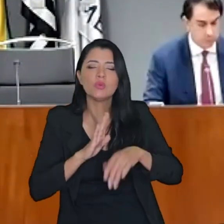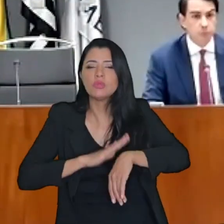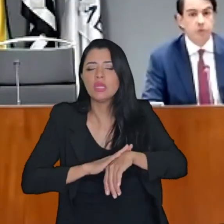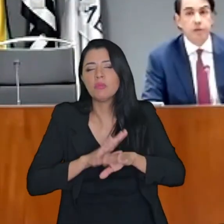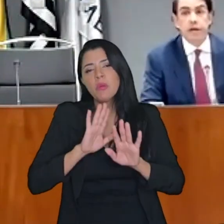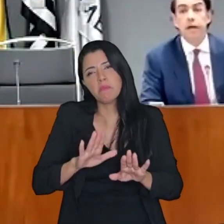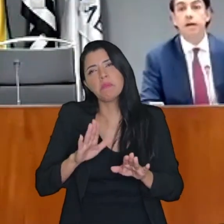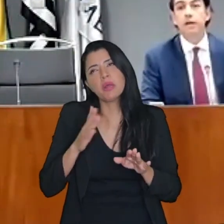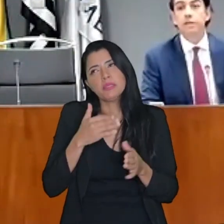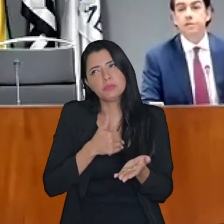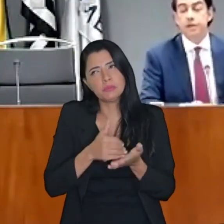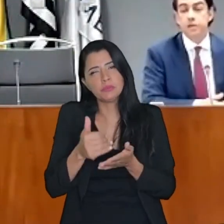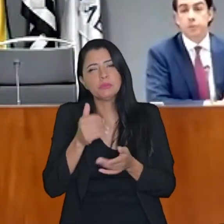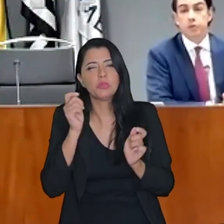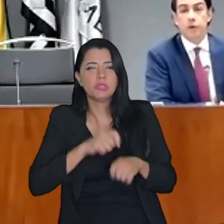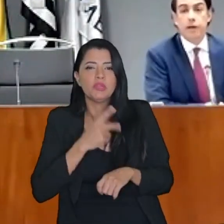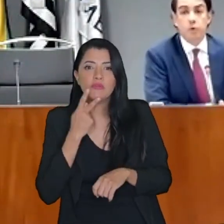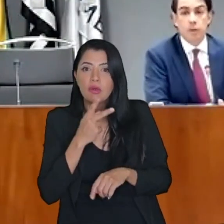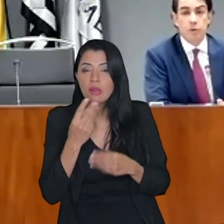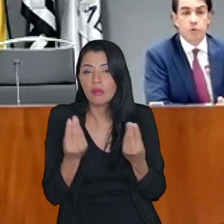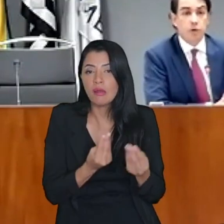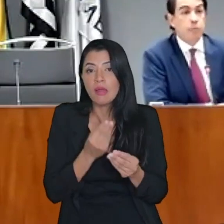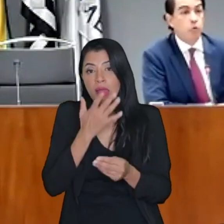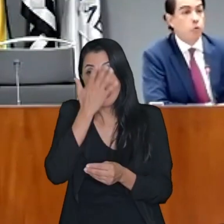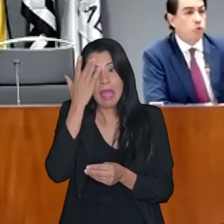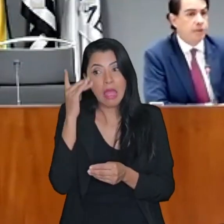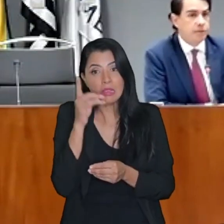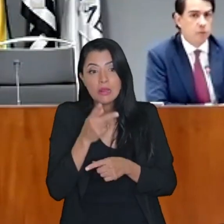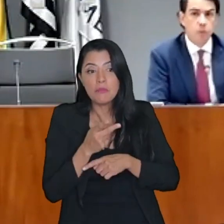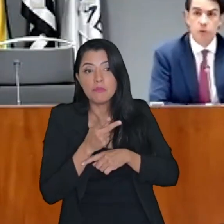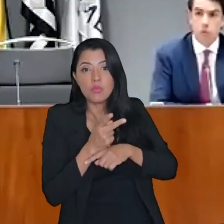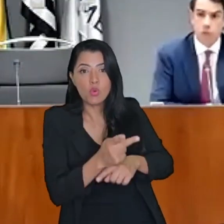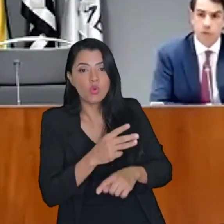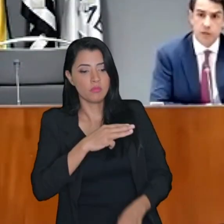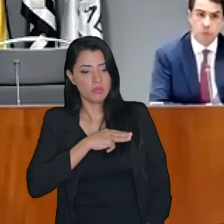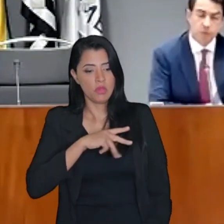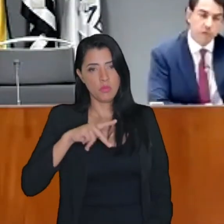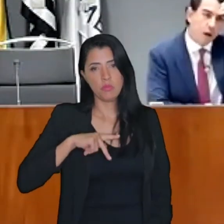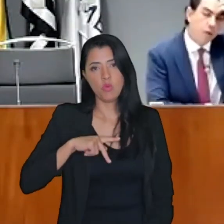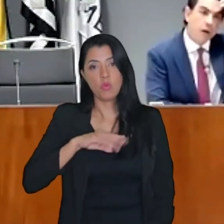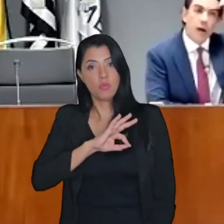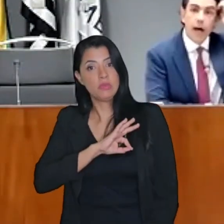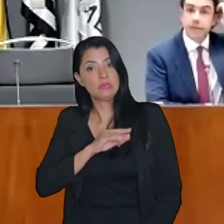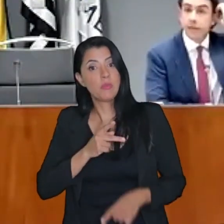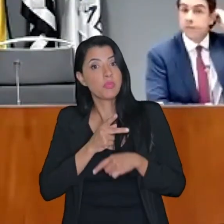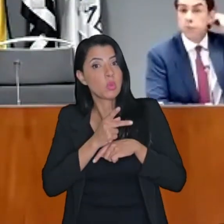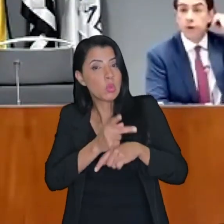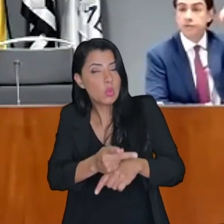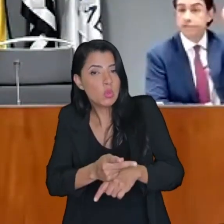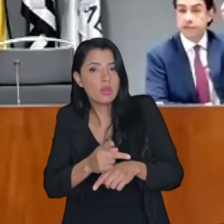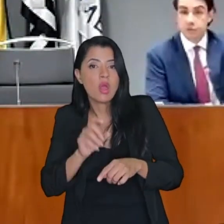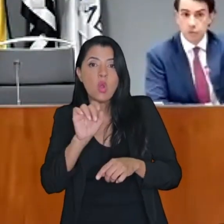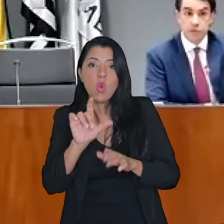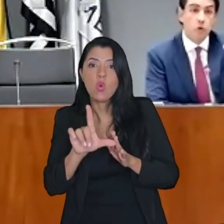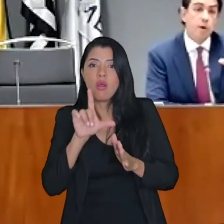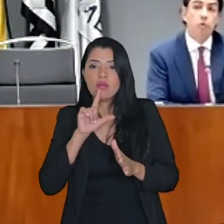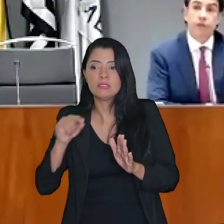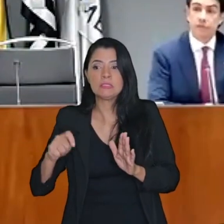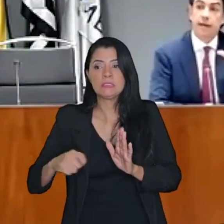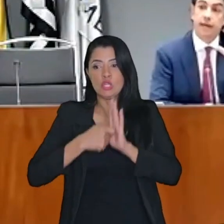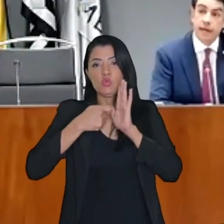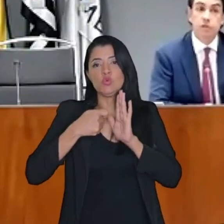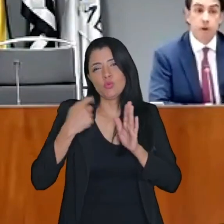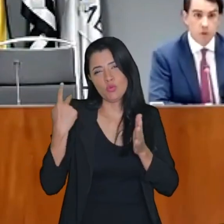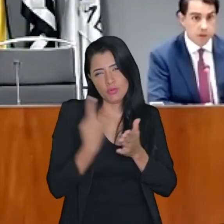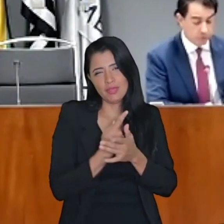em princípio, poderia dizer respeito àquele colaborador que procura o Ministério Público ou a autoridade policial, até mesmo antes da denúncia, como